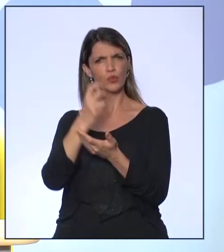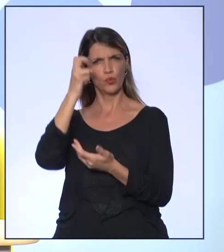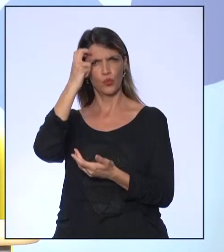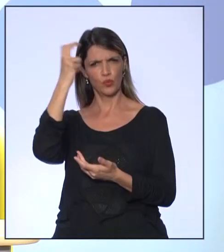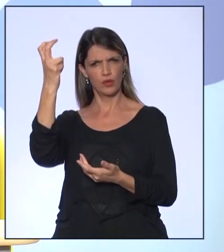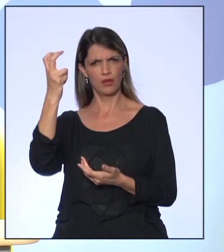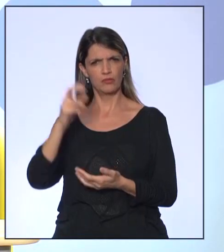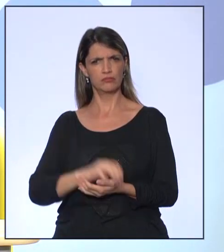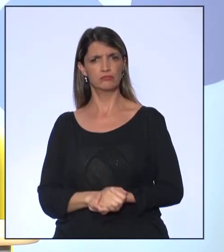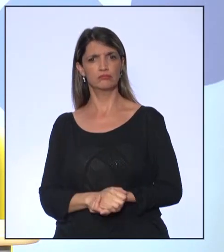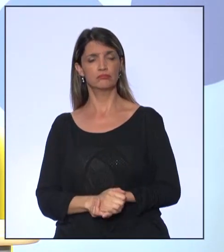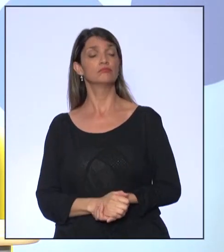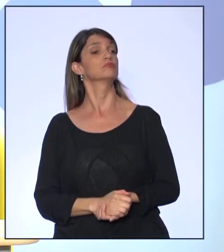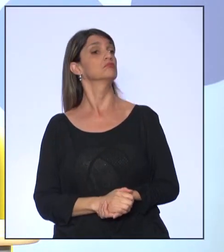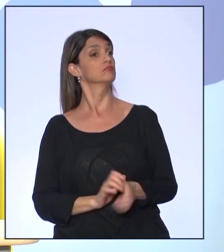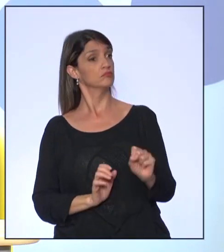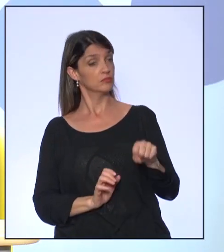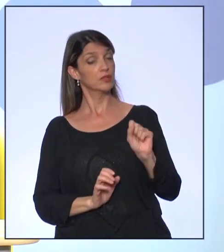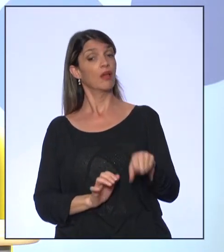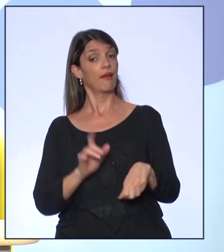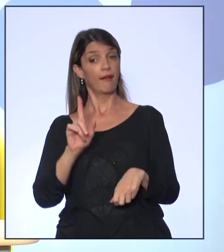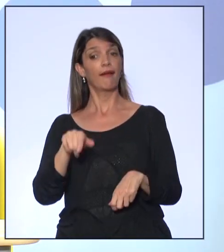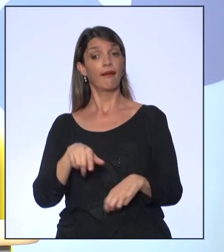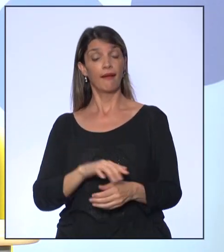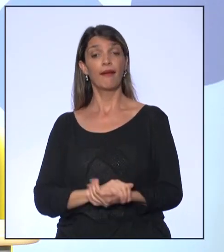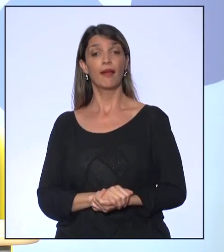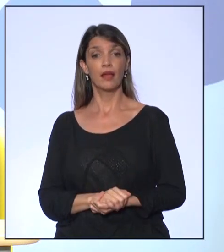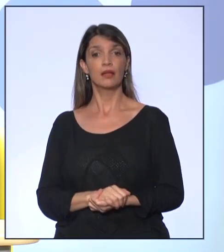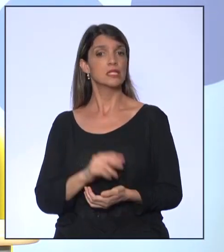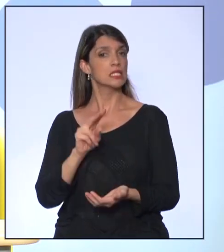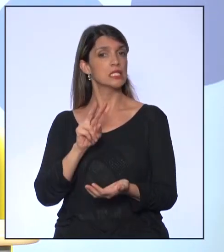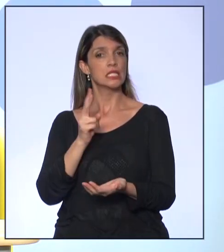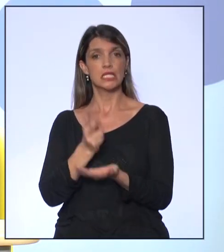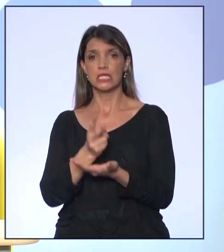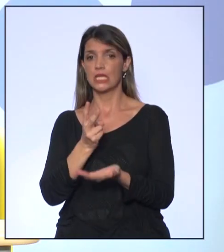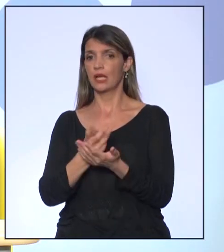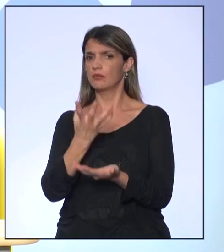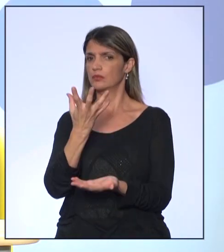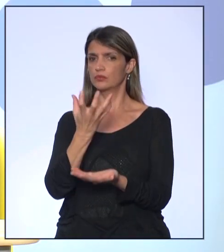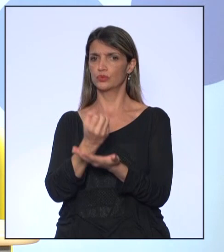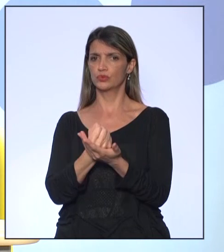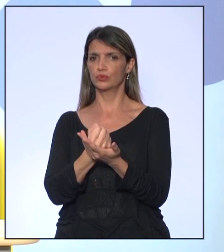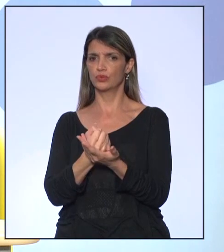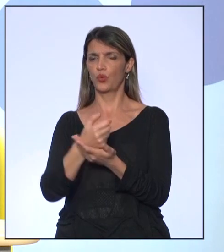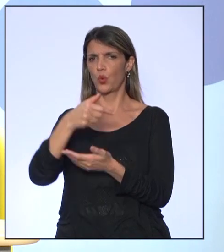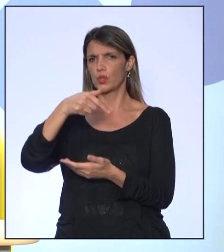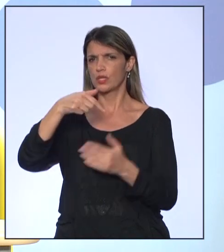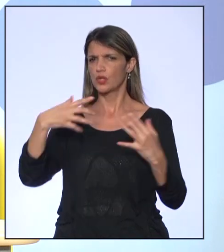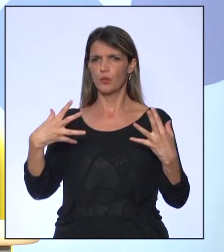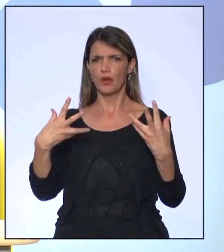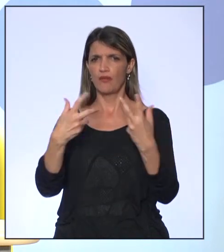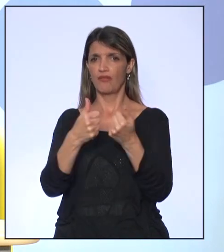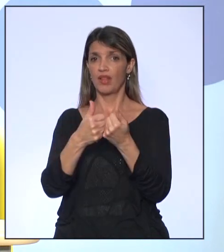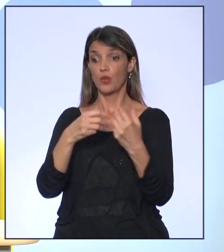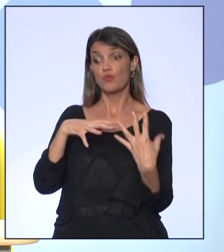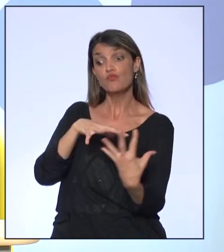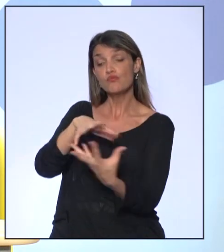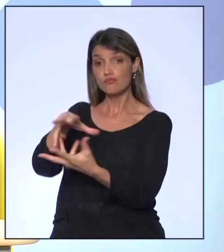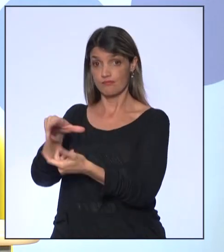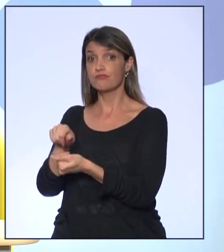Sim, Gisele, são sim, né? São sempre patrimônios culturais, aí nesse caso, né, são patrimônios culturais da humanidade,